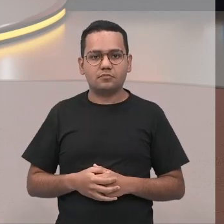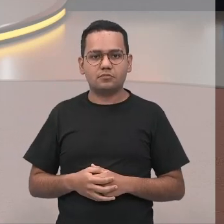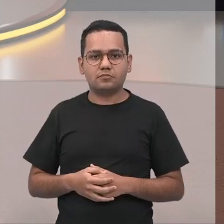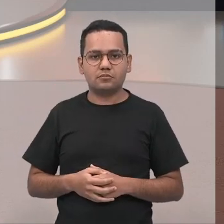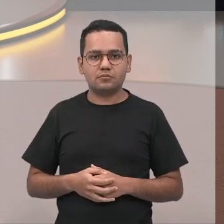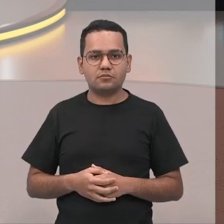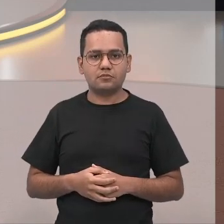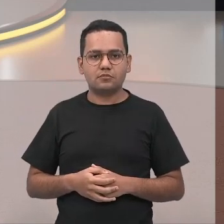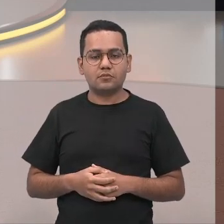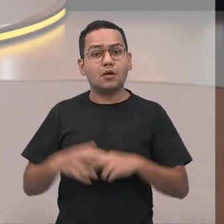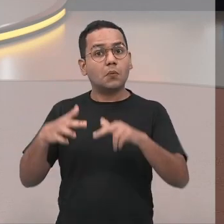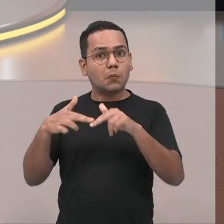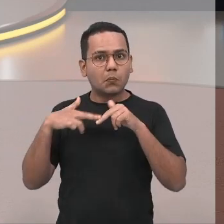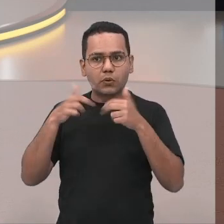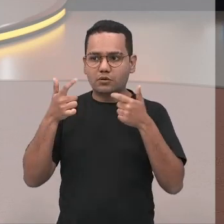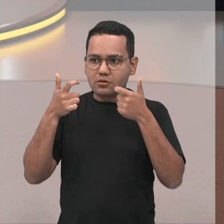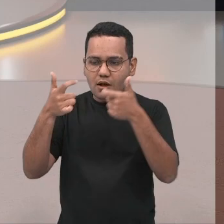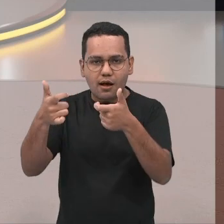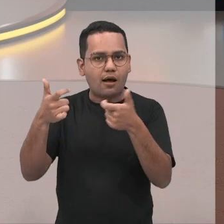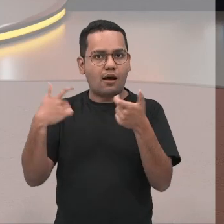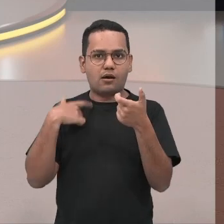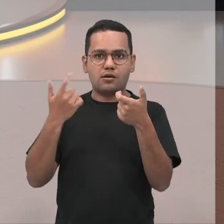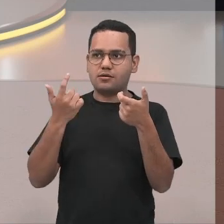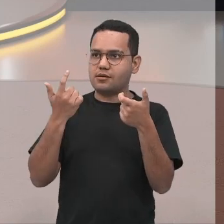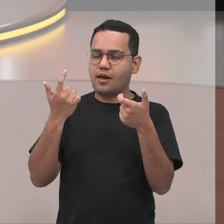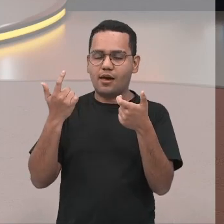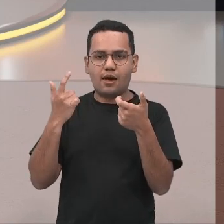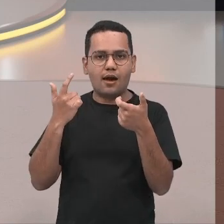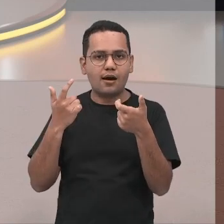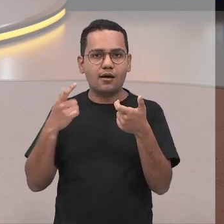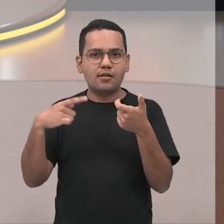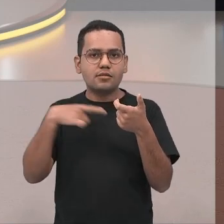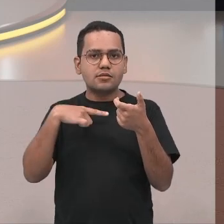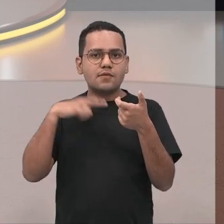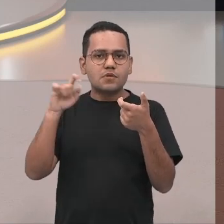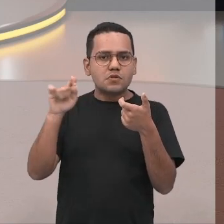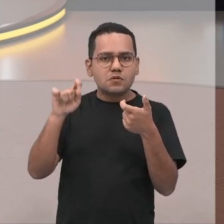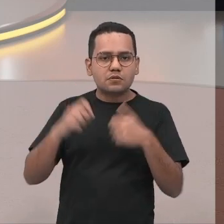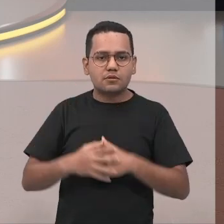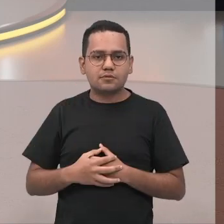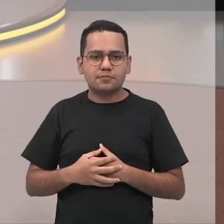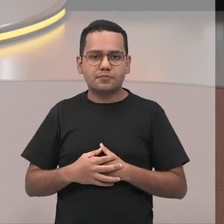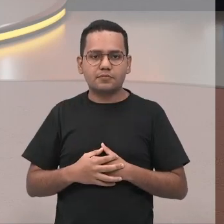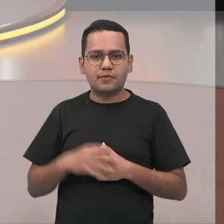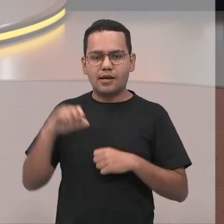nunca imagináveis. Até porque, gente, todo o poderio industrial, toda